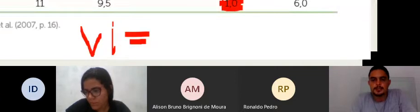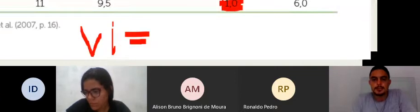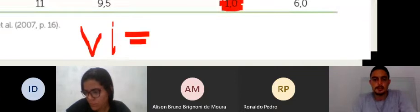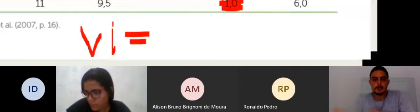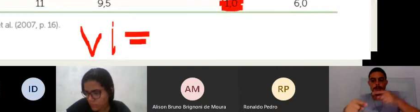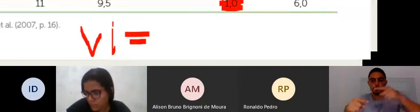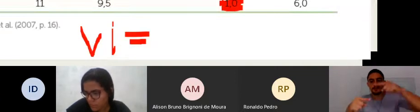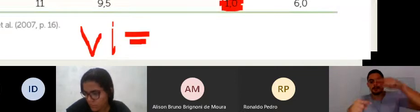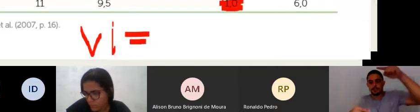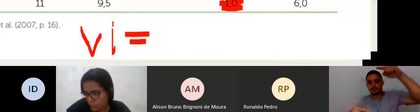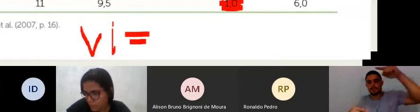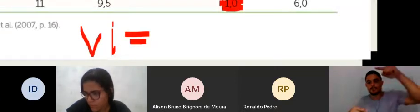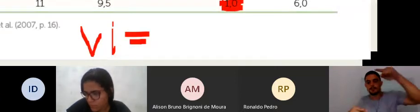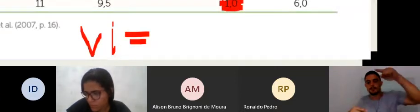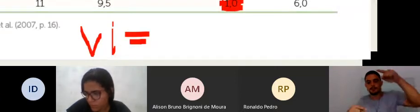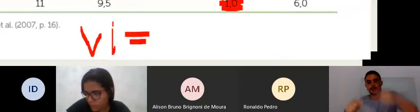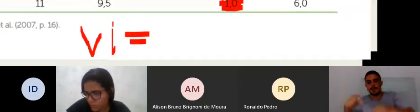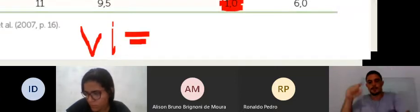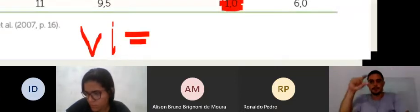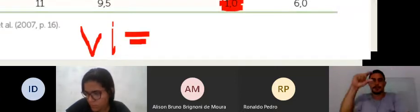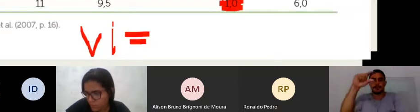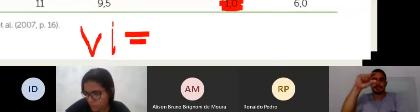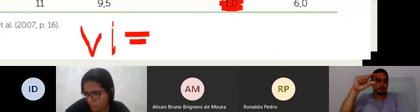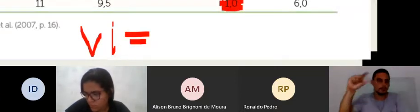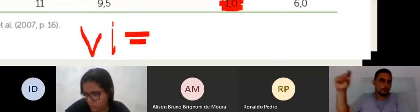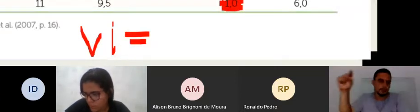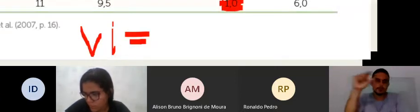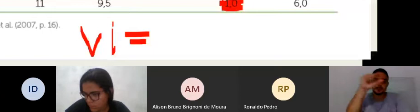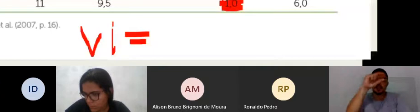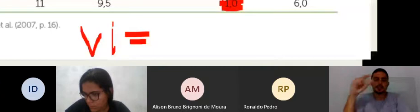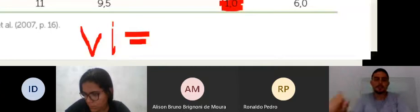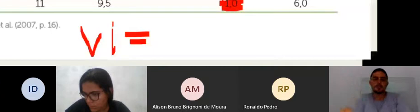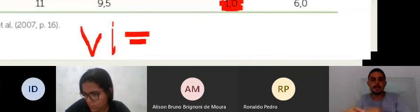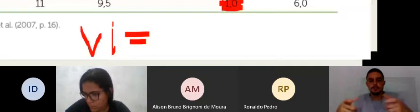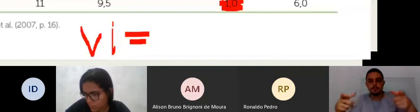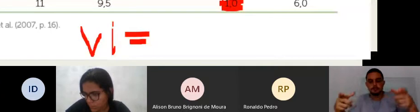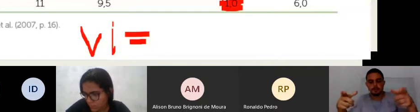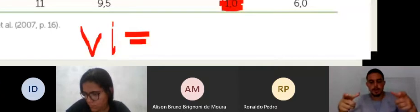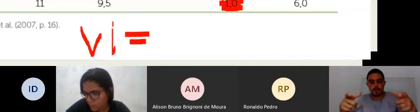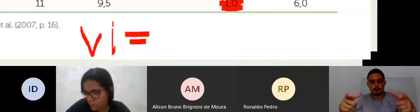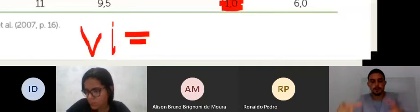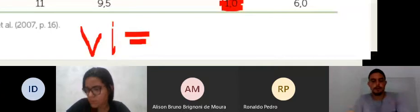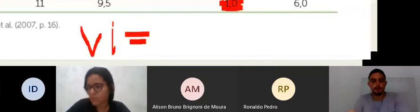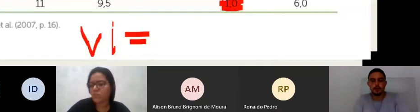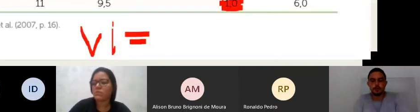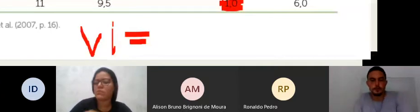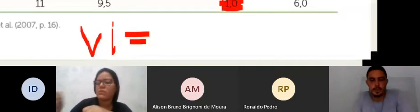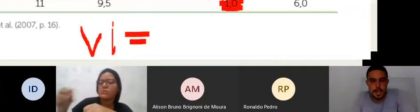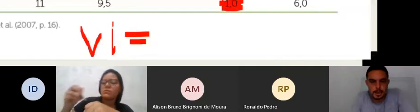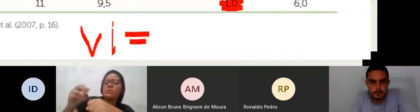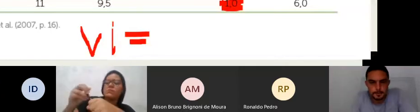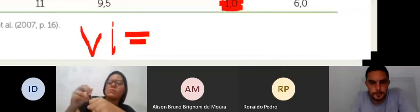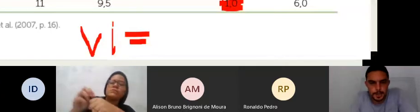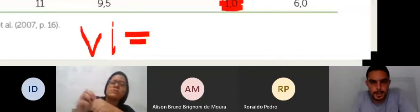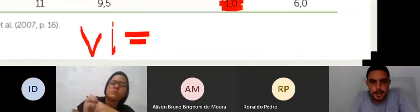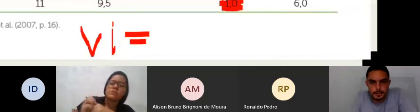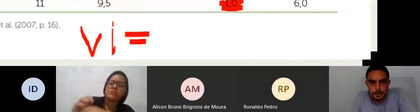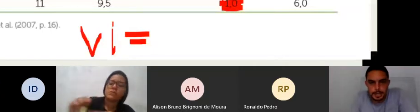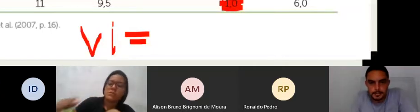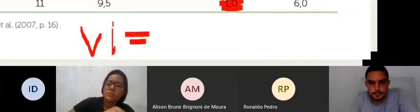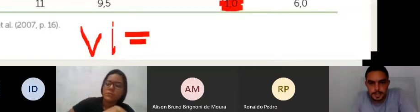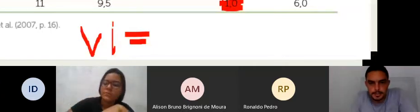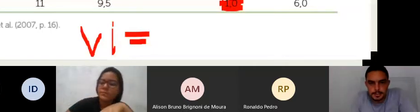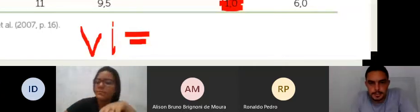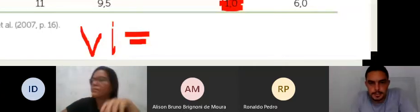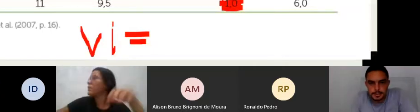de 10 centímetros. Lembra que eu falei que ficava 15 centímetros para fora? Então quer dizer que sobrou 5 centímetros lá do anel do infiltrômetro sem água. Tá?